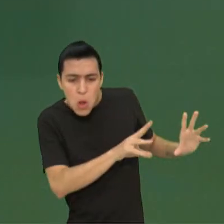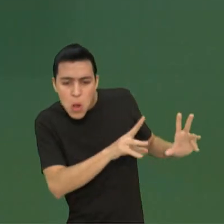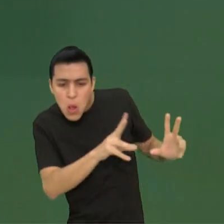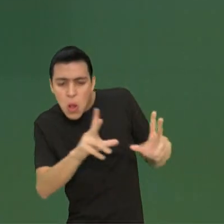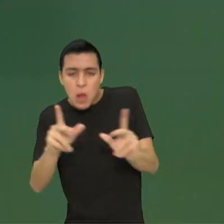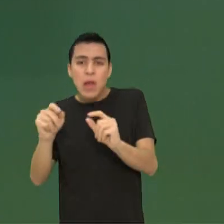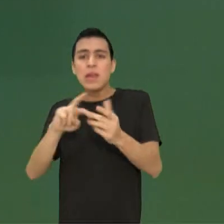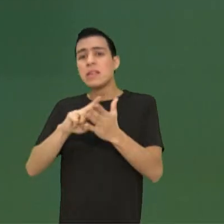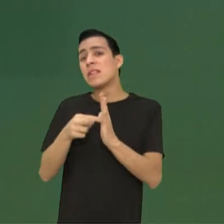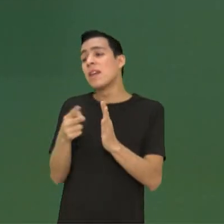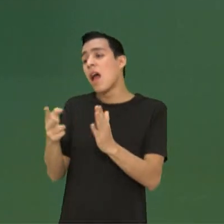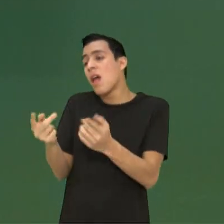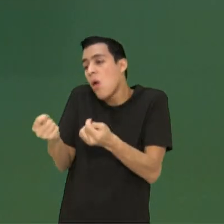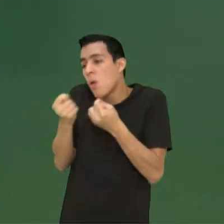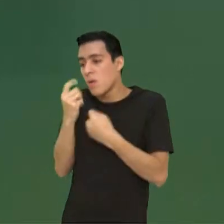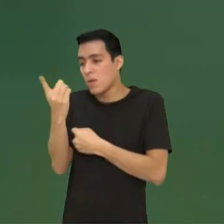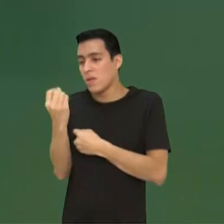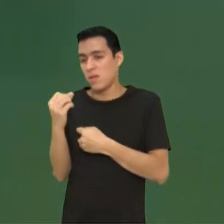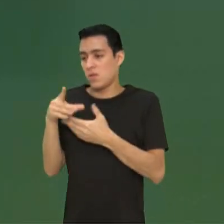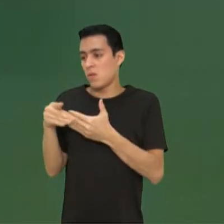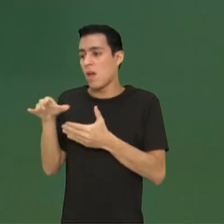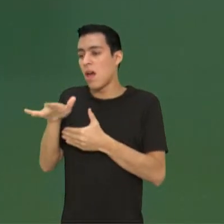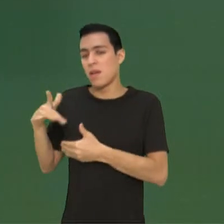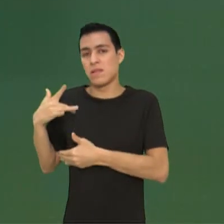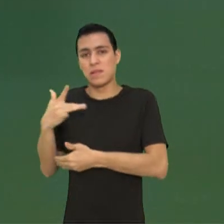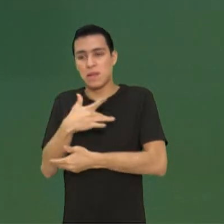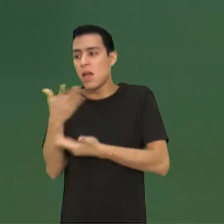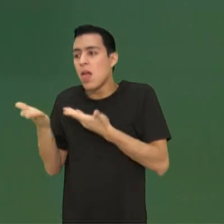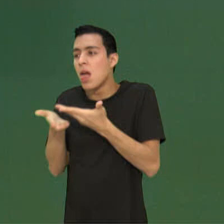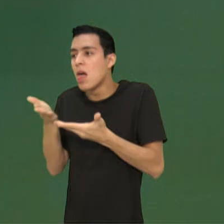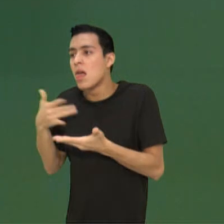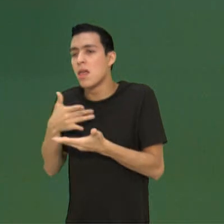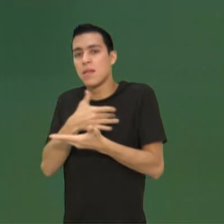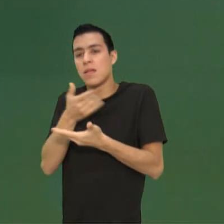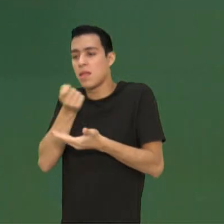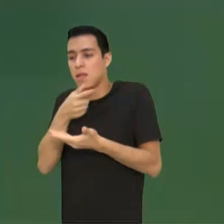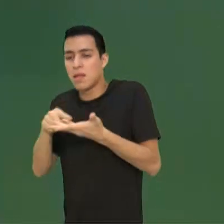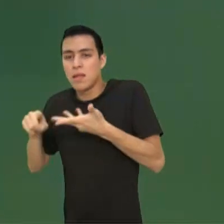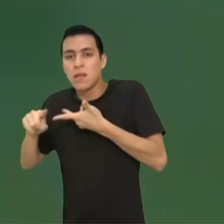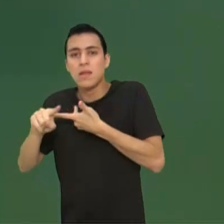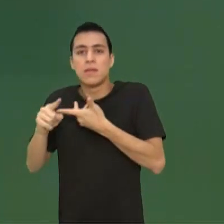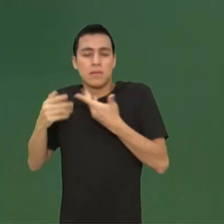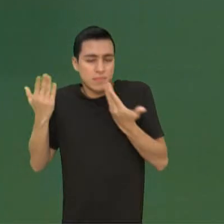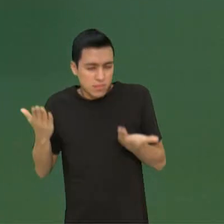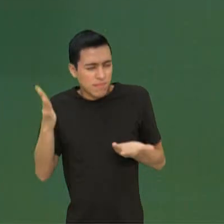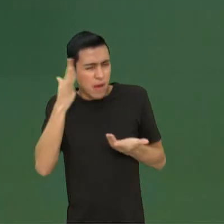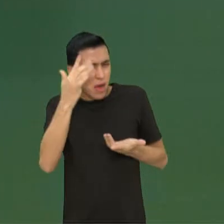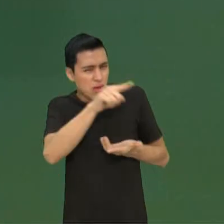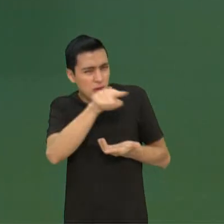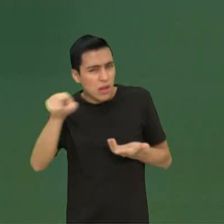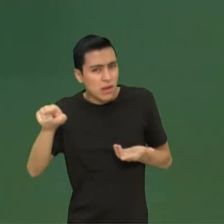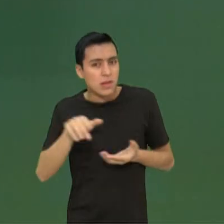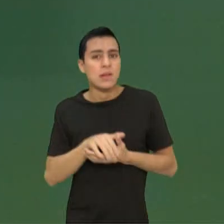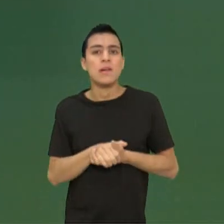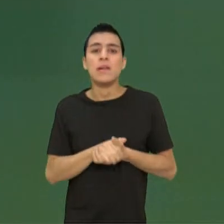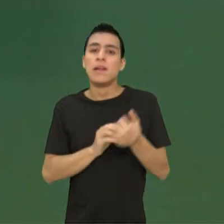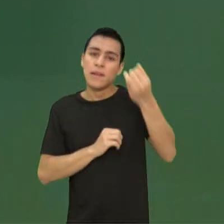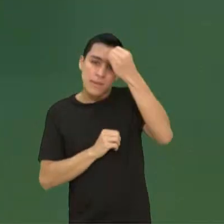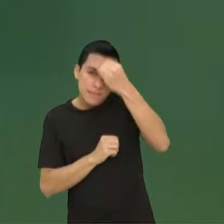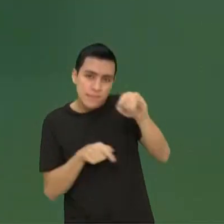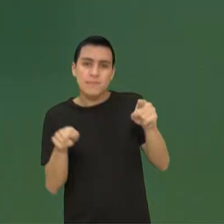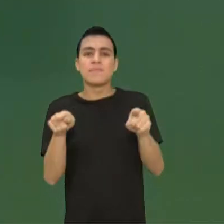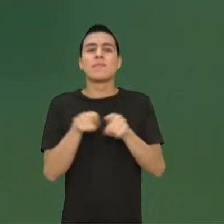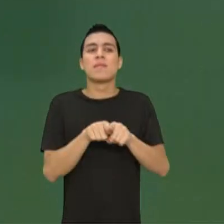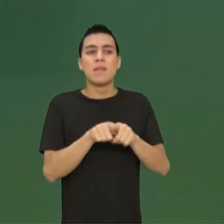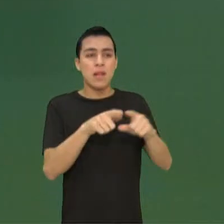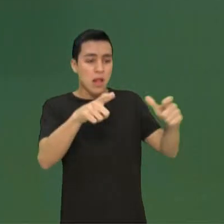economiza $16, gente, em tratamento de saúde. Já pensou? E evita também a gente deixar um